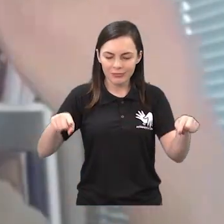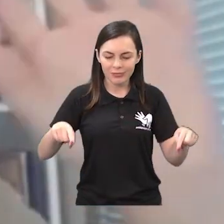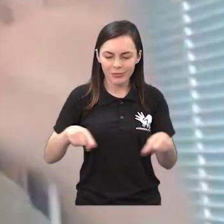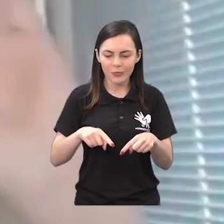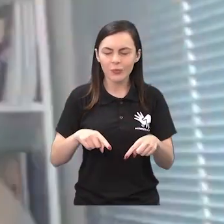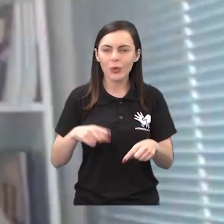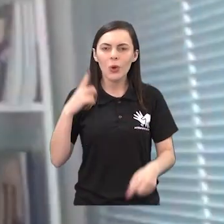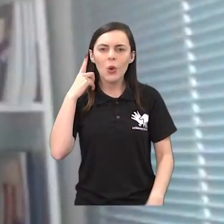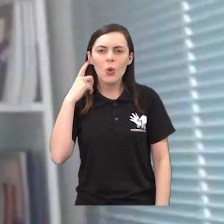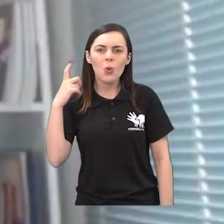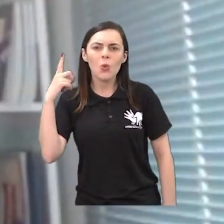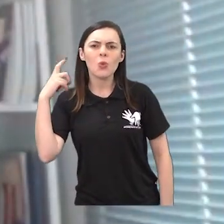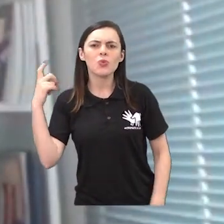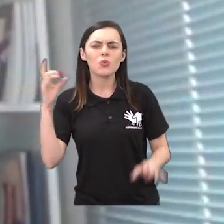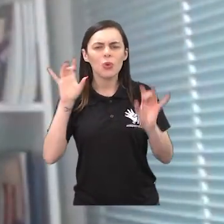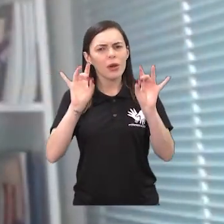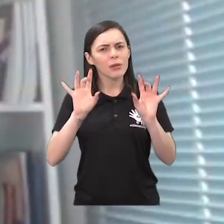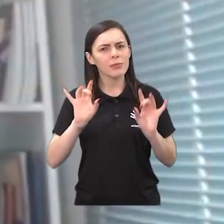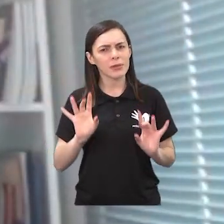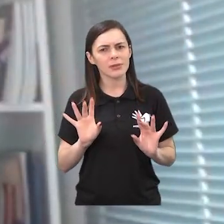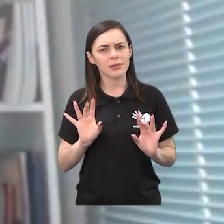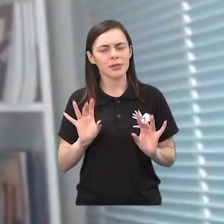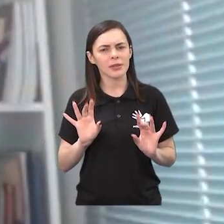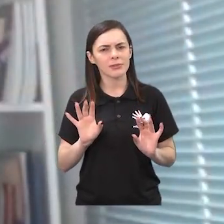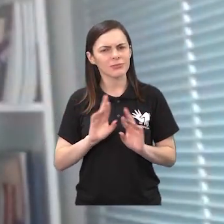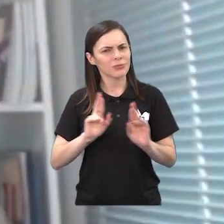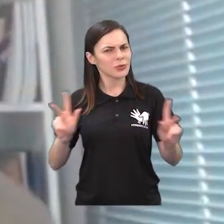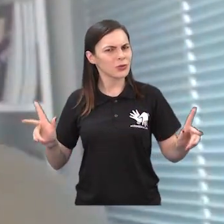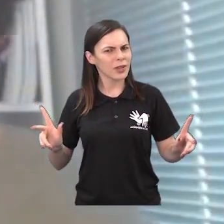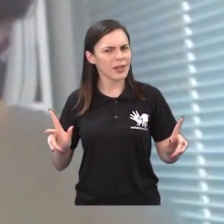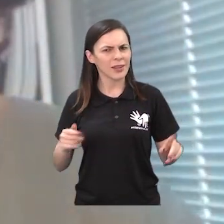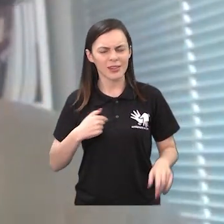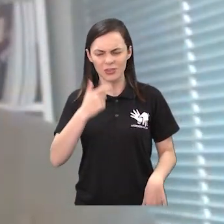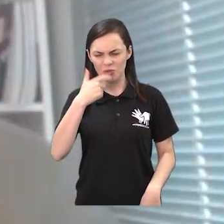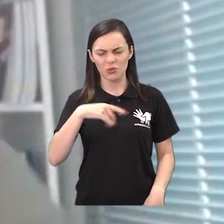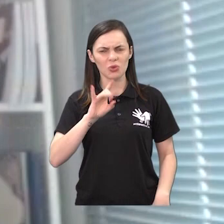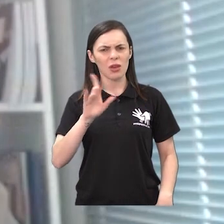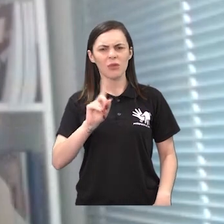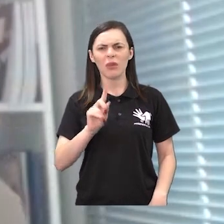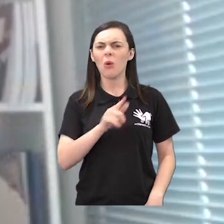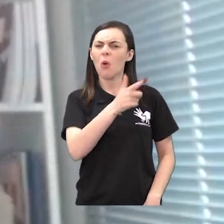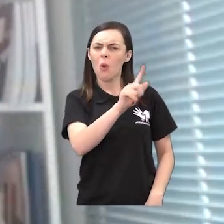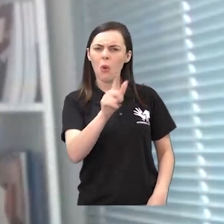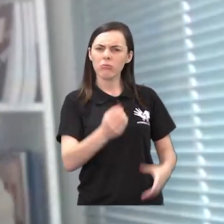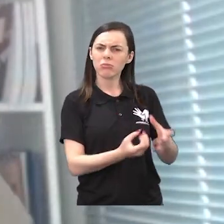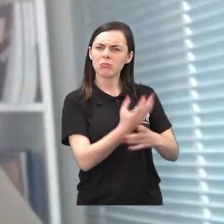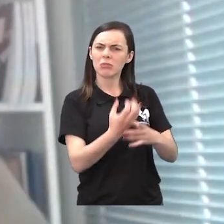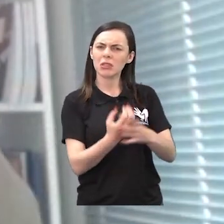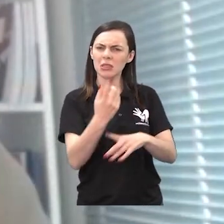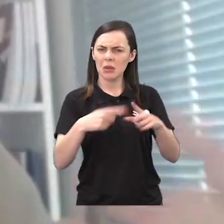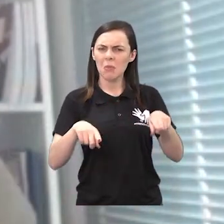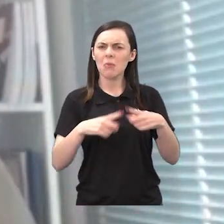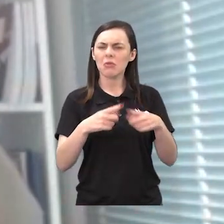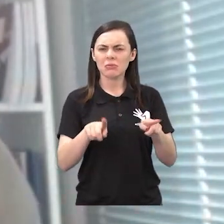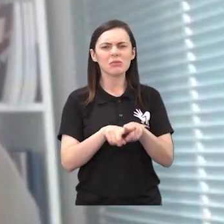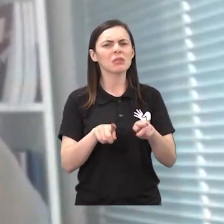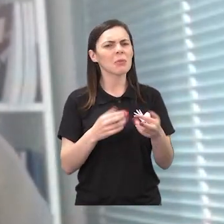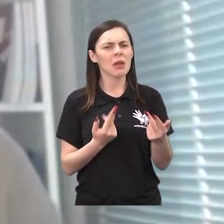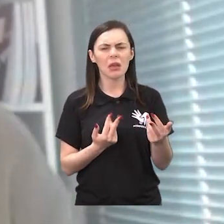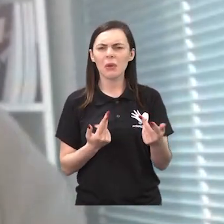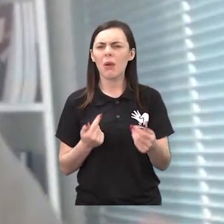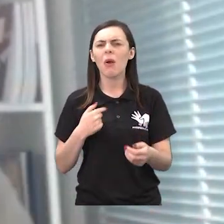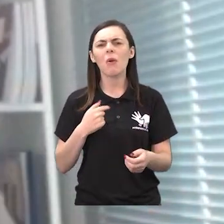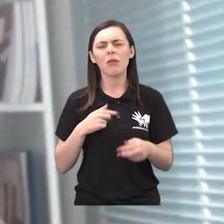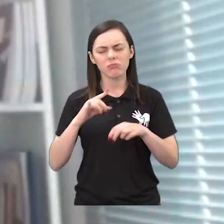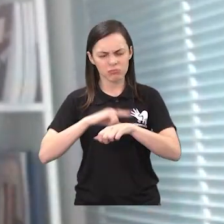uma acústica muito especial. E não só eu, muitos compositores faziam isso. Me trancava lá no banheiro, pegava meu